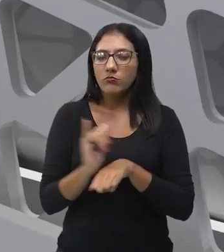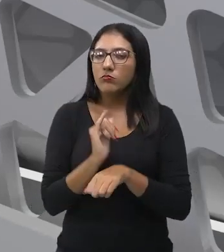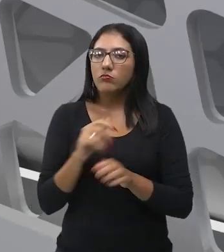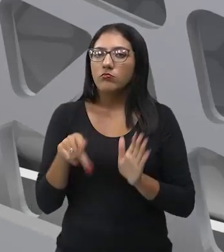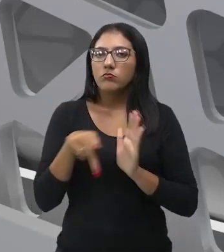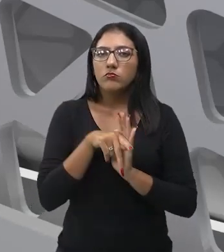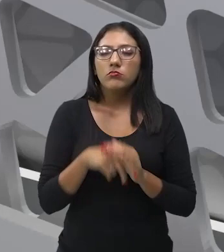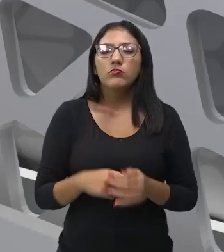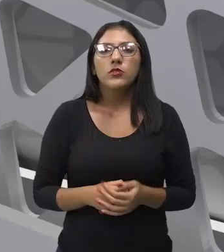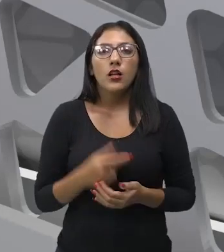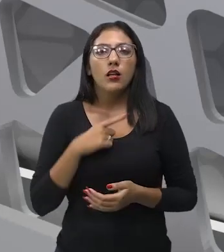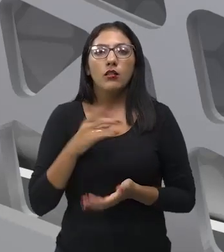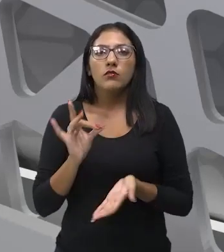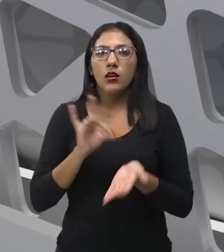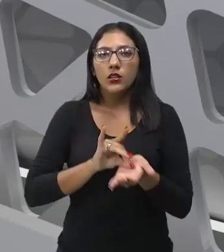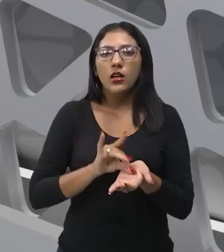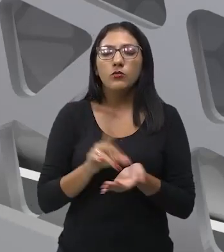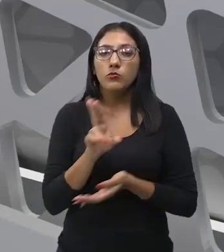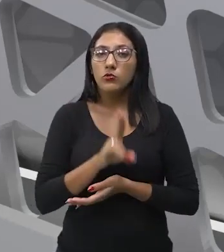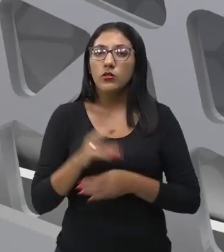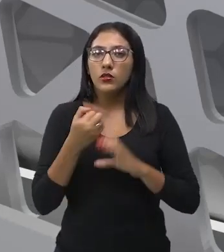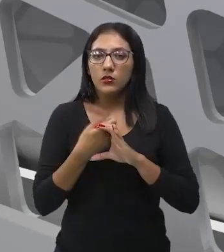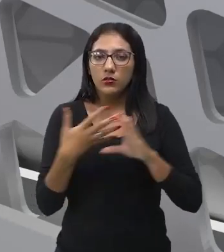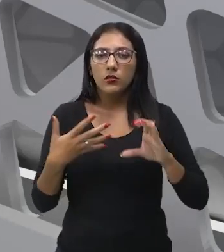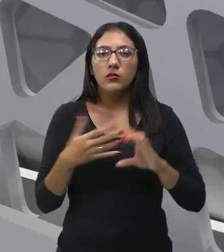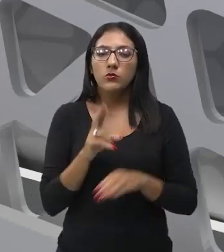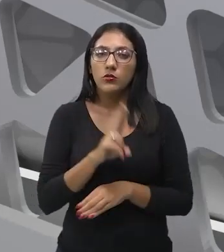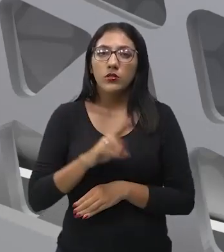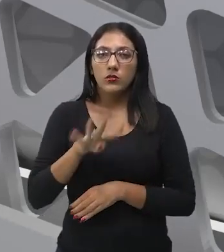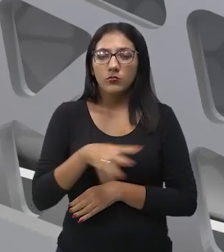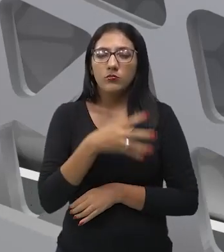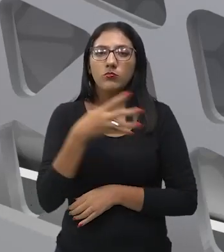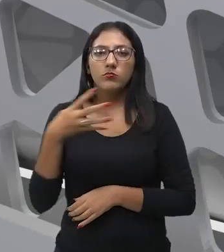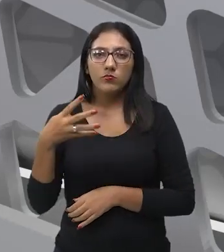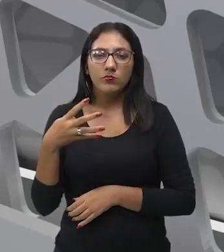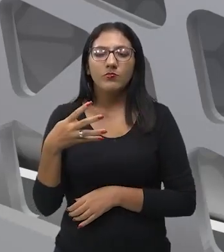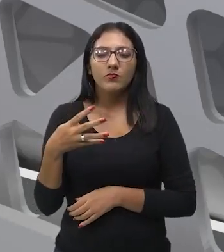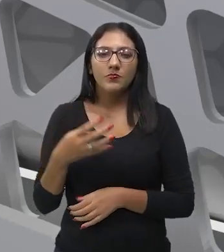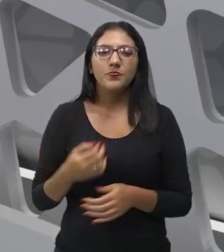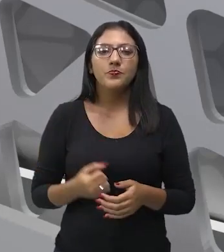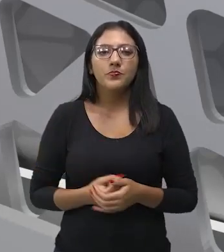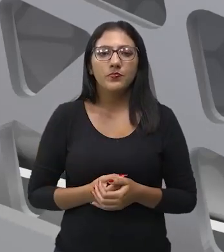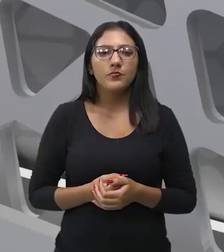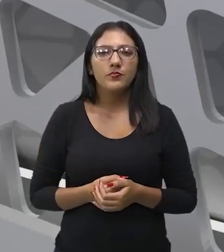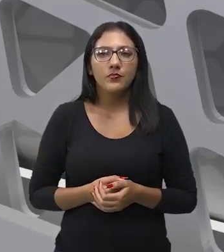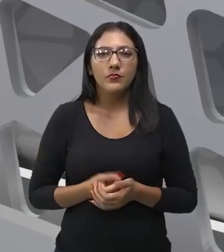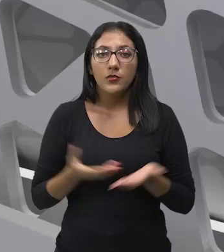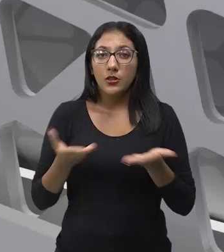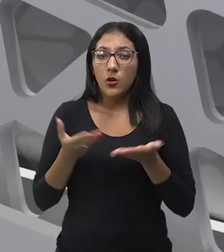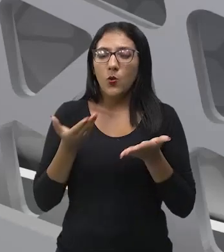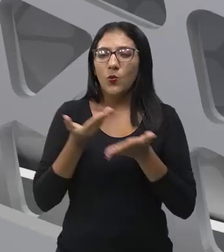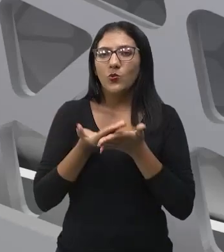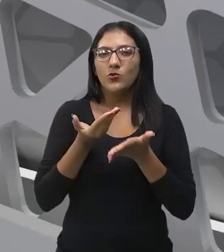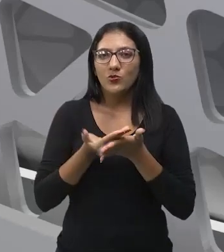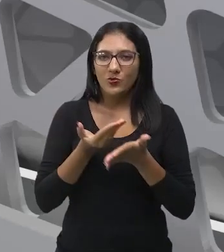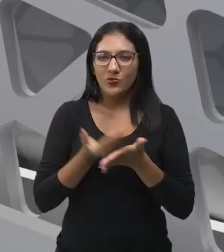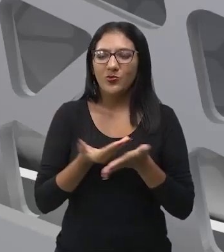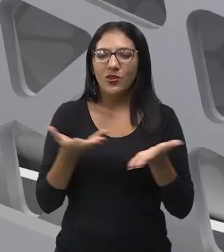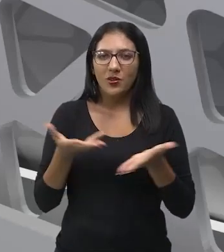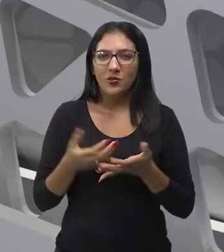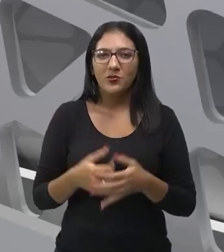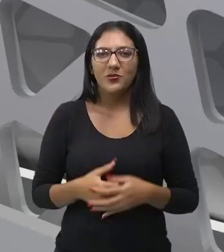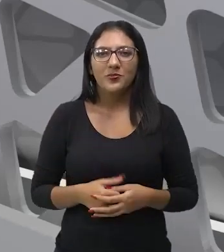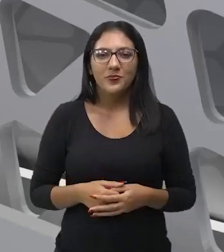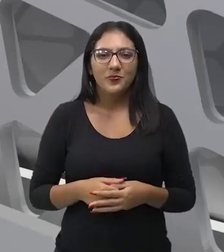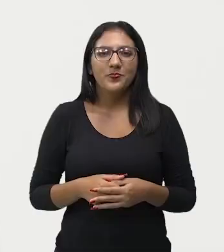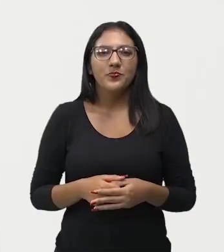representar, é justamente utilizando os recursos da tabela de distribuição de frequência, que é o que a gente está estudando nesse exato momento aqui na